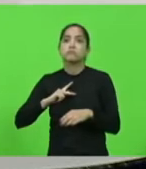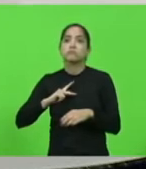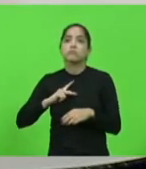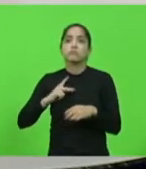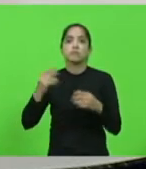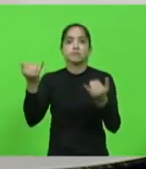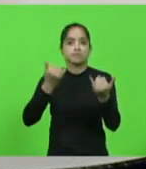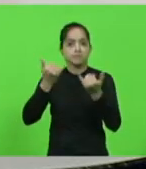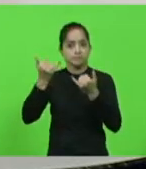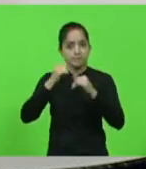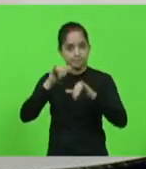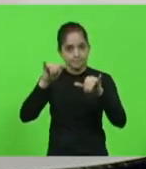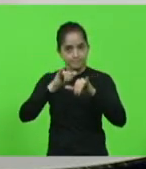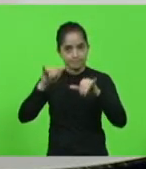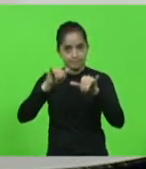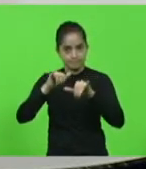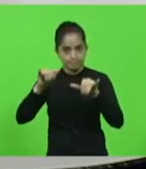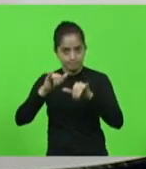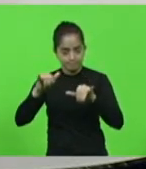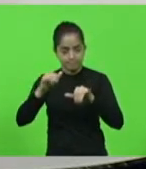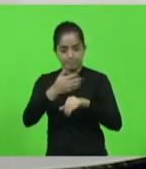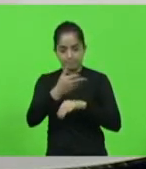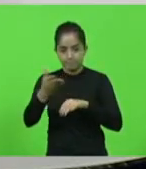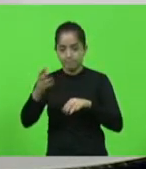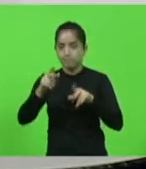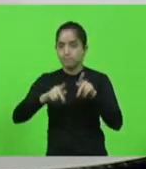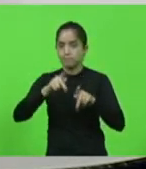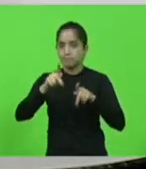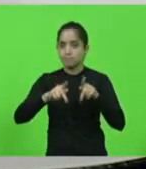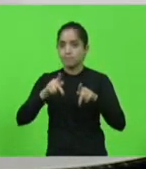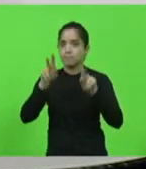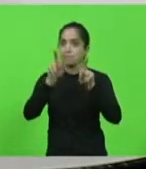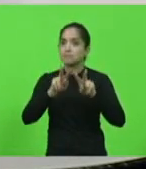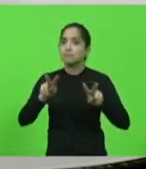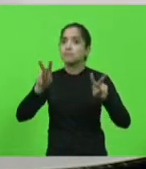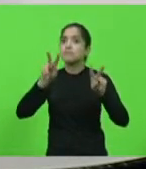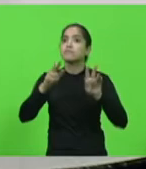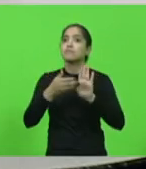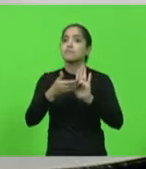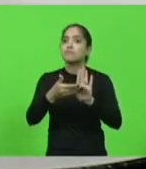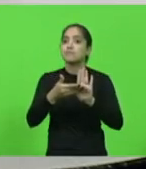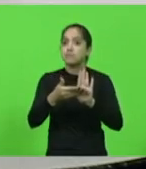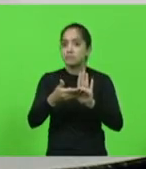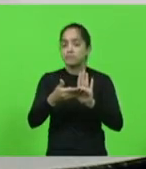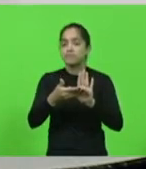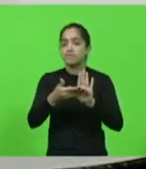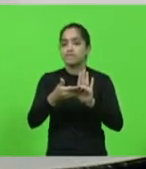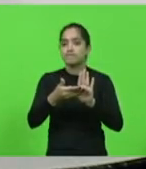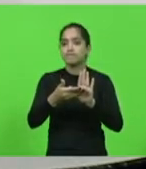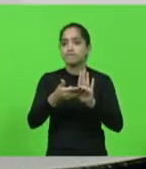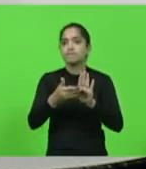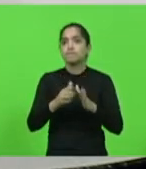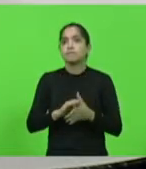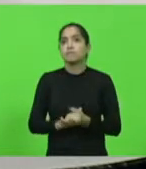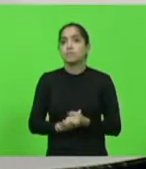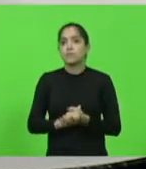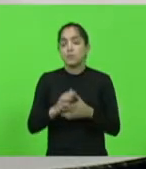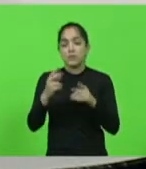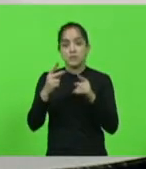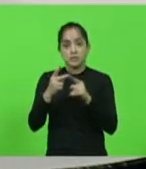informes todos à nossa população e dar visibilidade para essas oportunidades que surgem. Em segundo